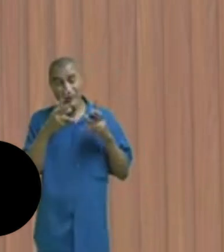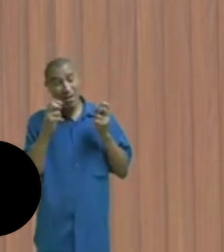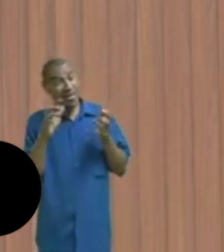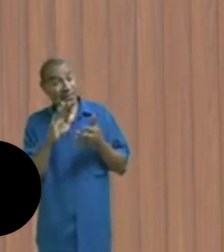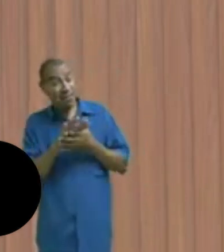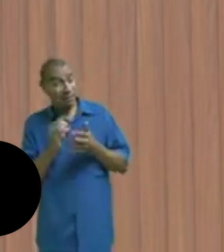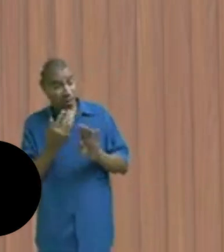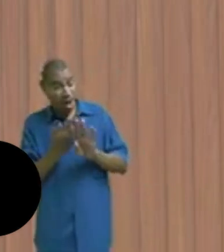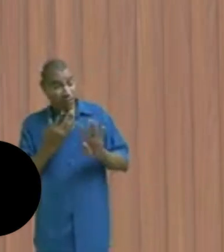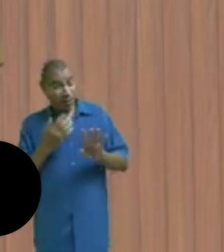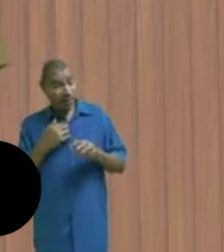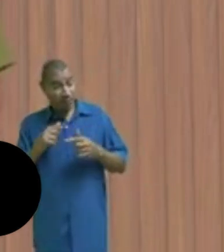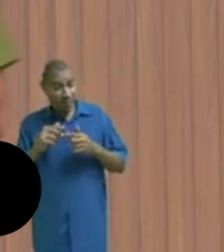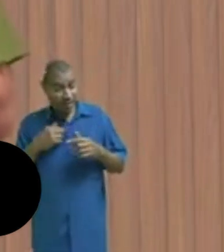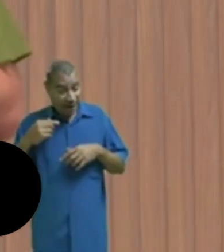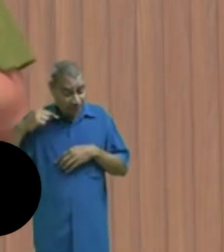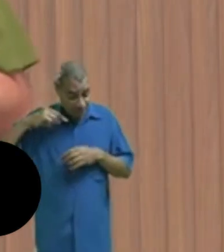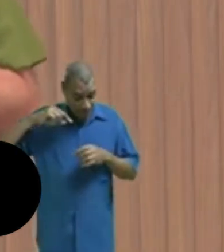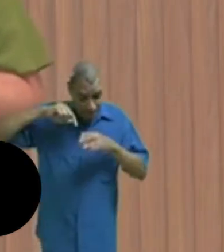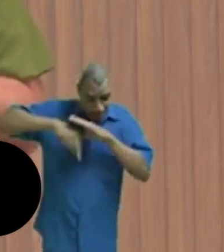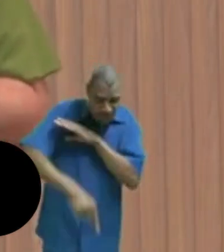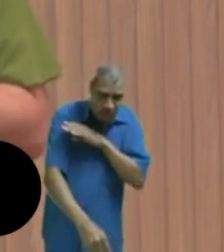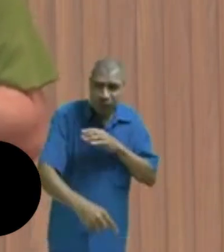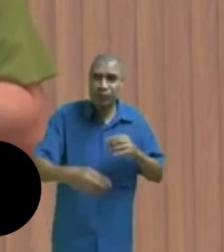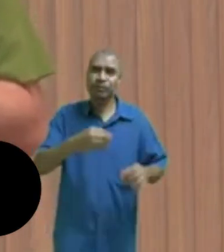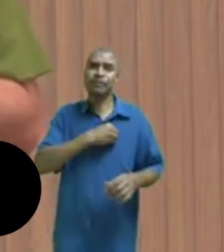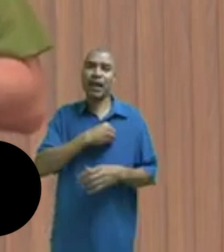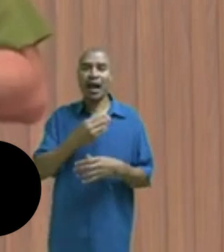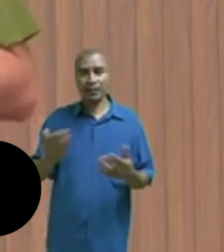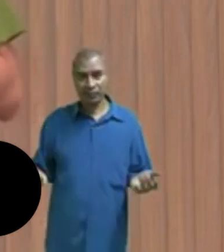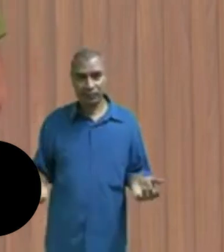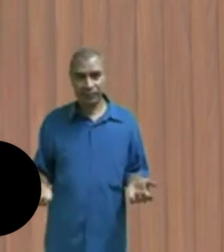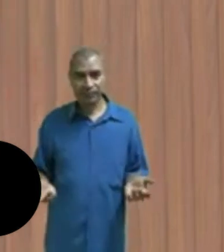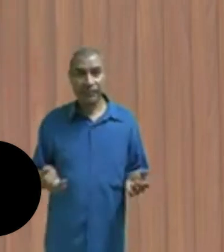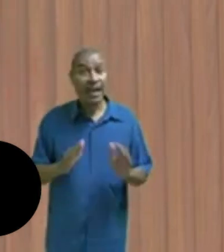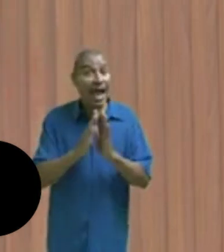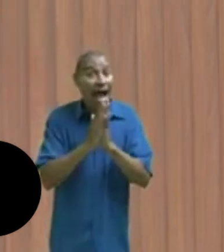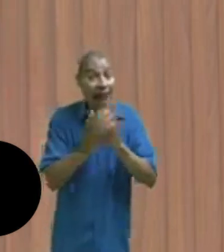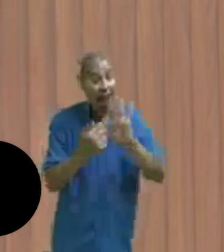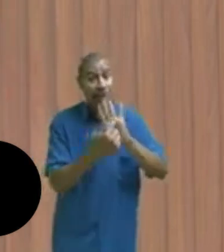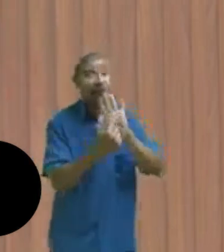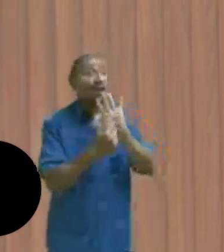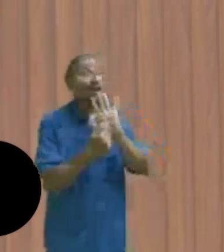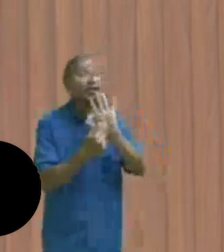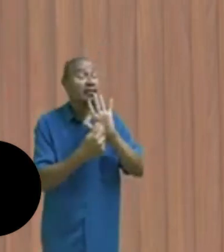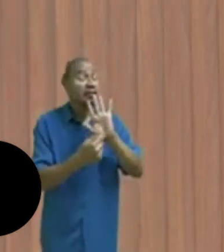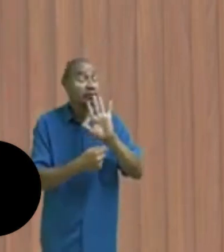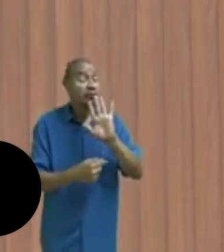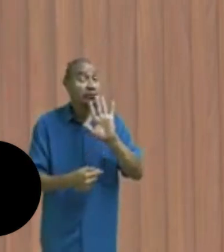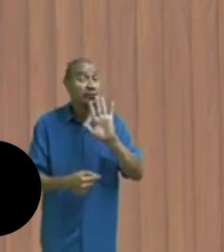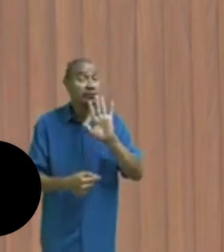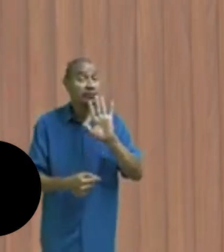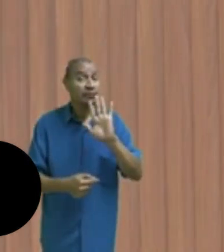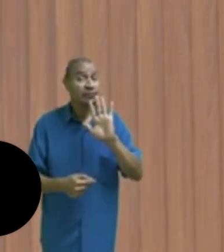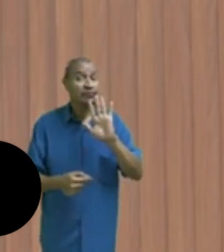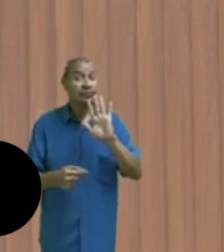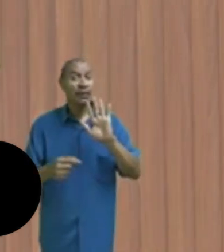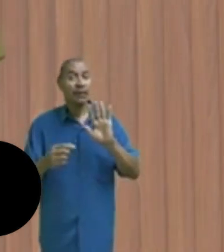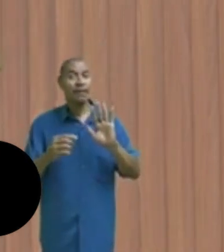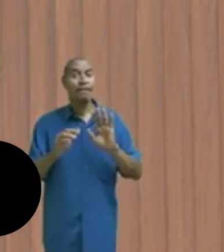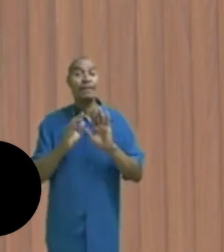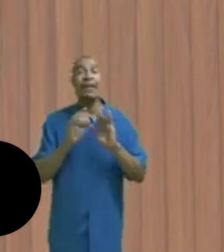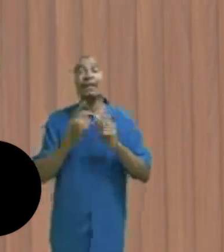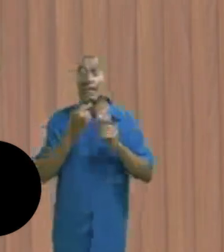ela está mergulhada em algo que não é verdadeiro. Vejam o que a Bíblia vai nos dizer, irmãos. A Bíblia